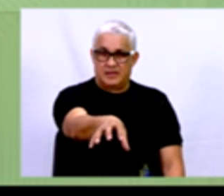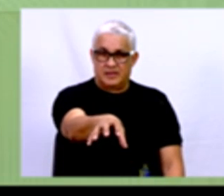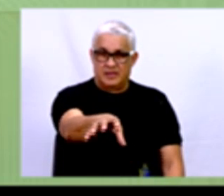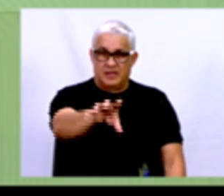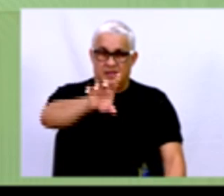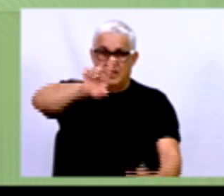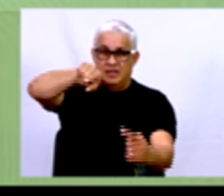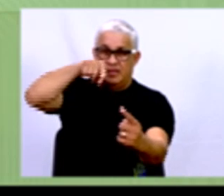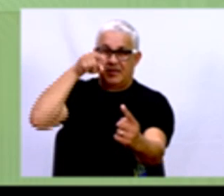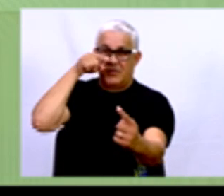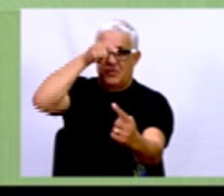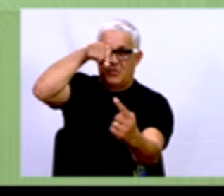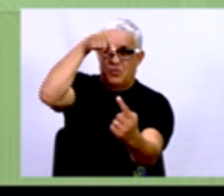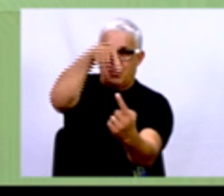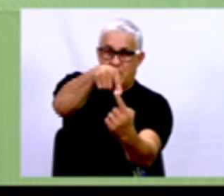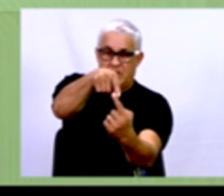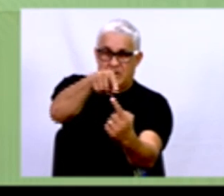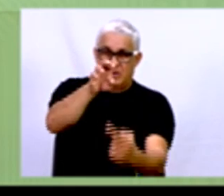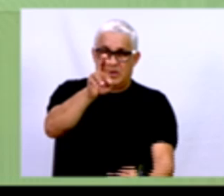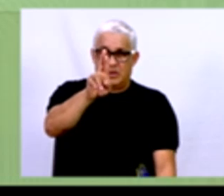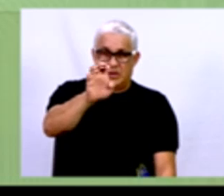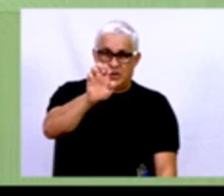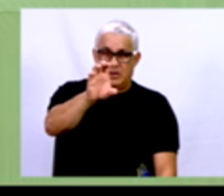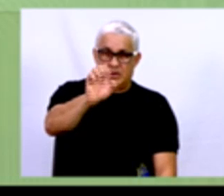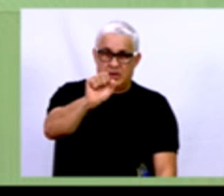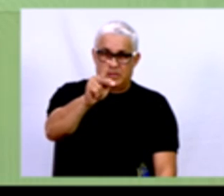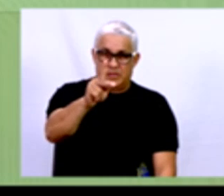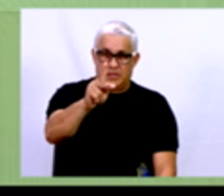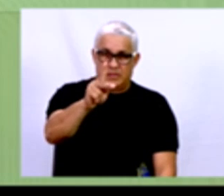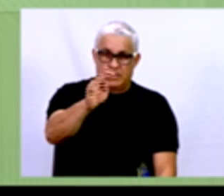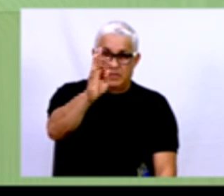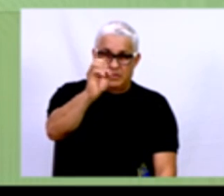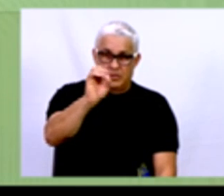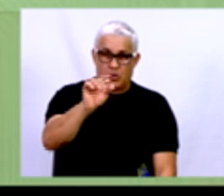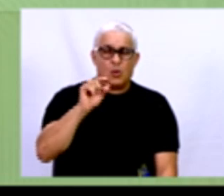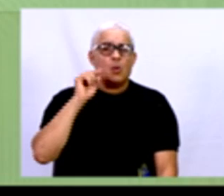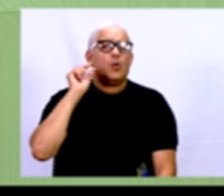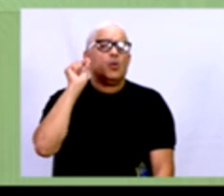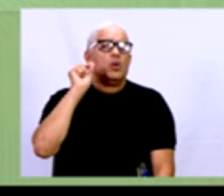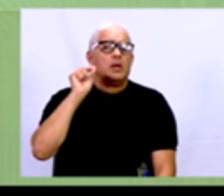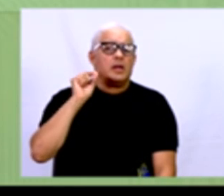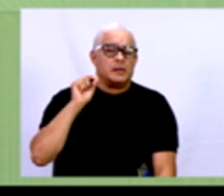alvo desse ato comunicativo. A intenção é convencer,